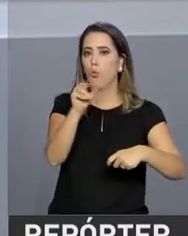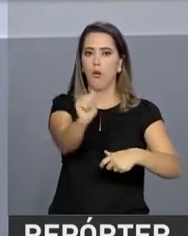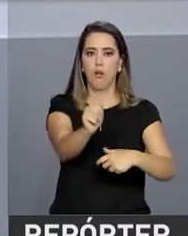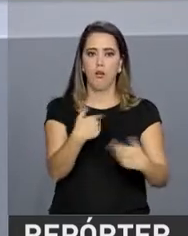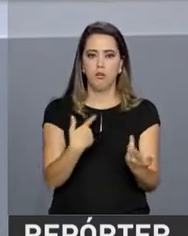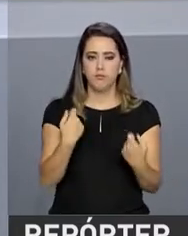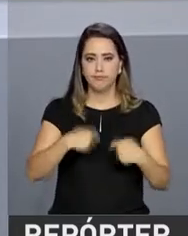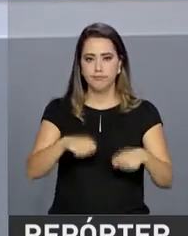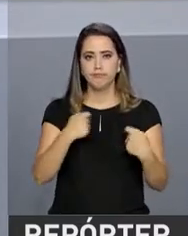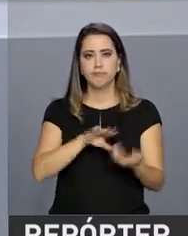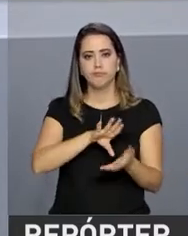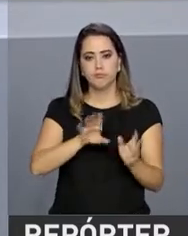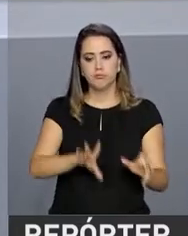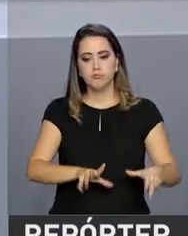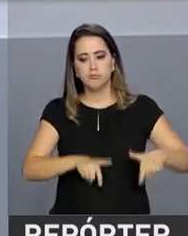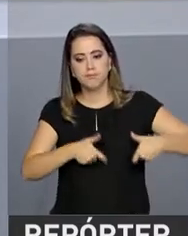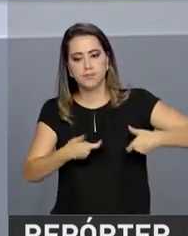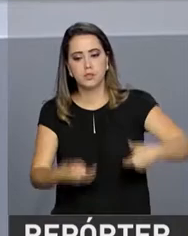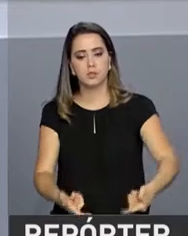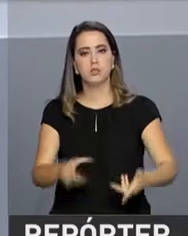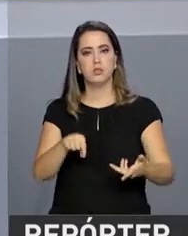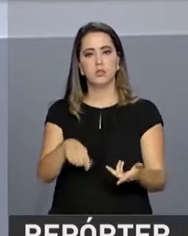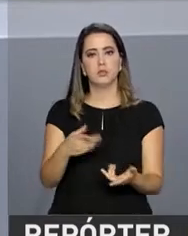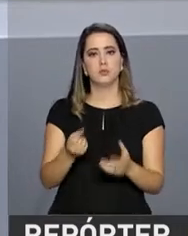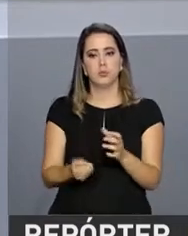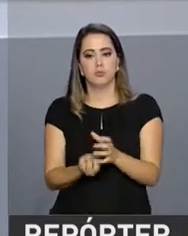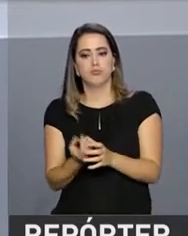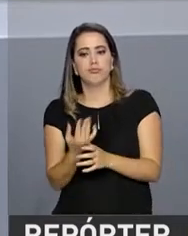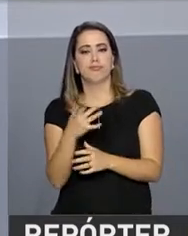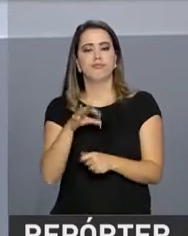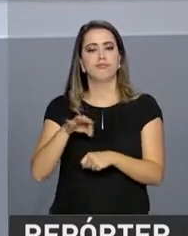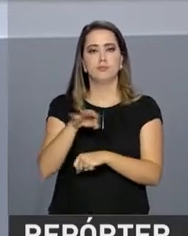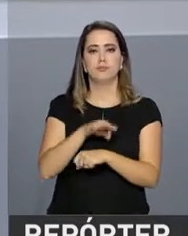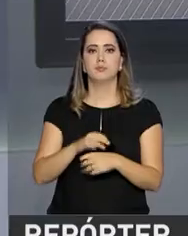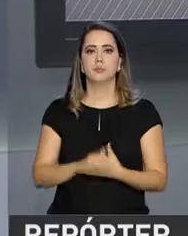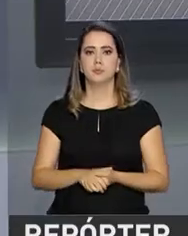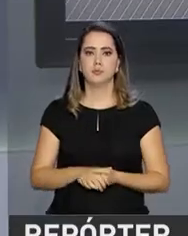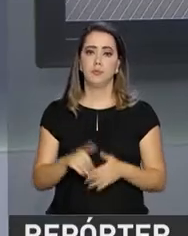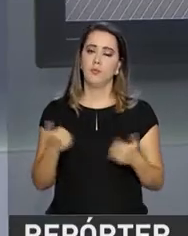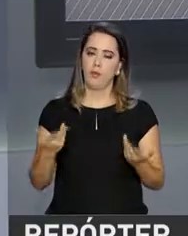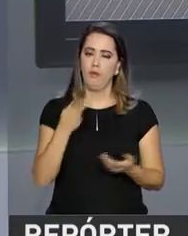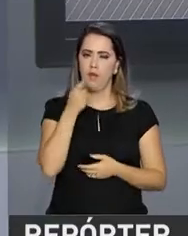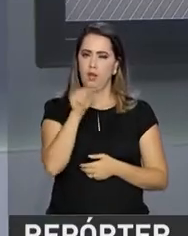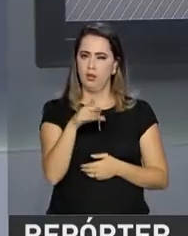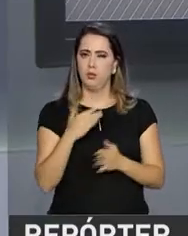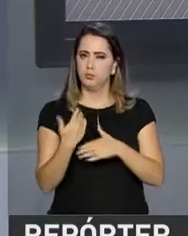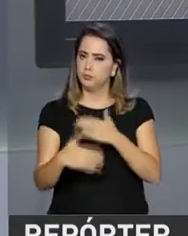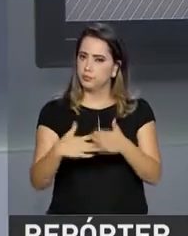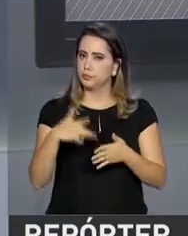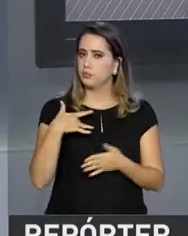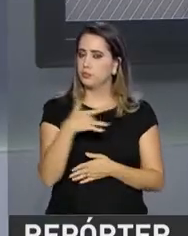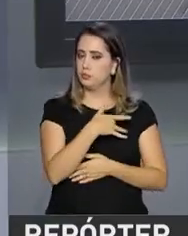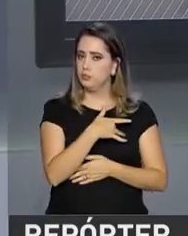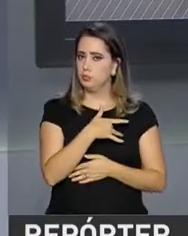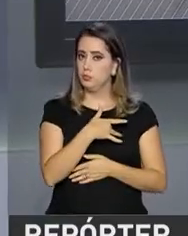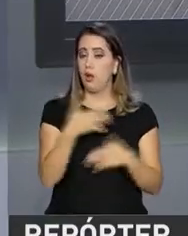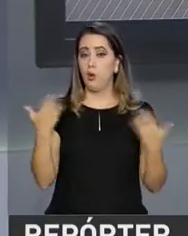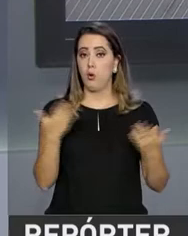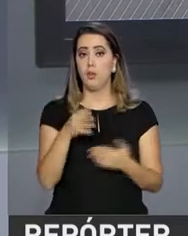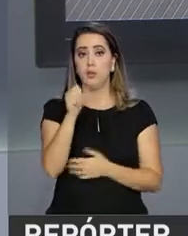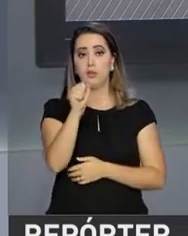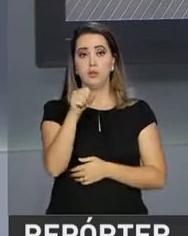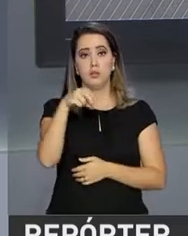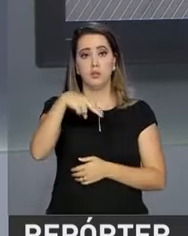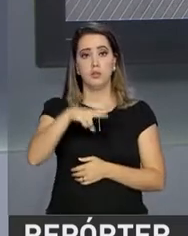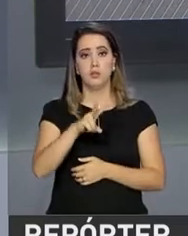locais que podem servir de criadouros para as larvas do mosquito e falando sobre saúde a anvisa tem um serviço